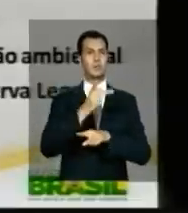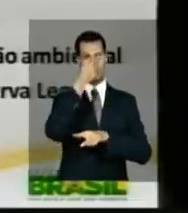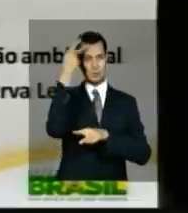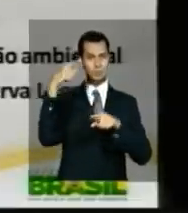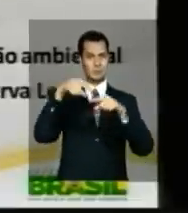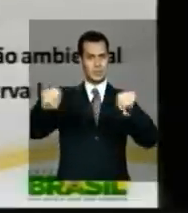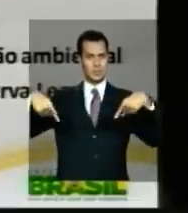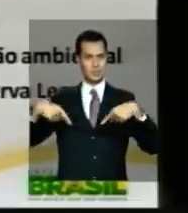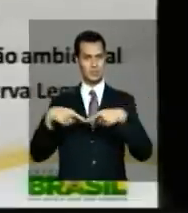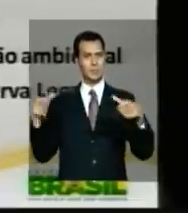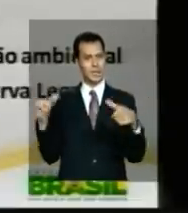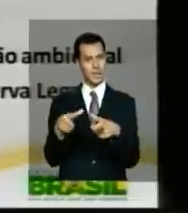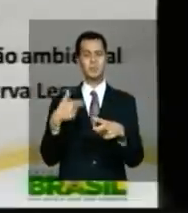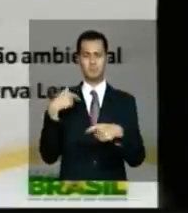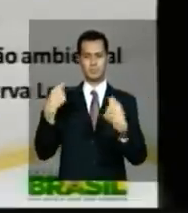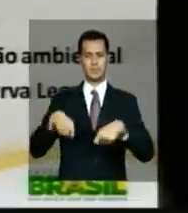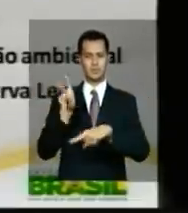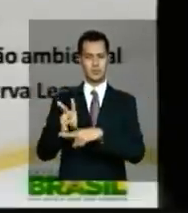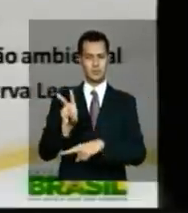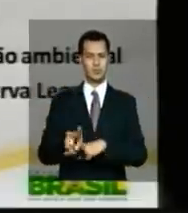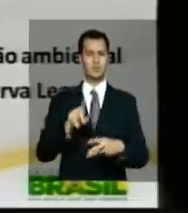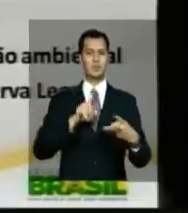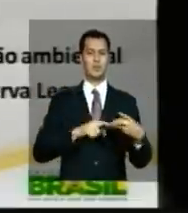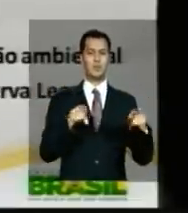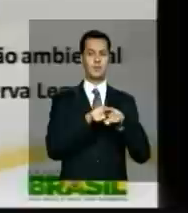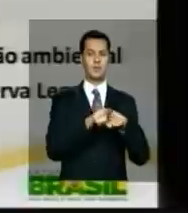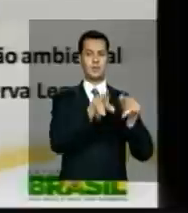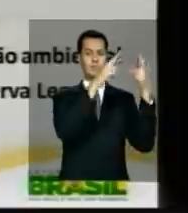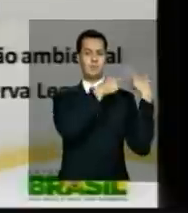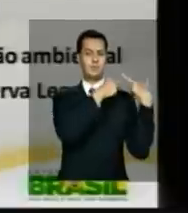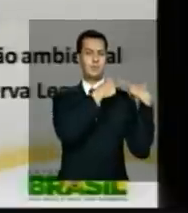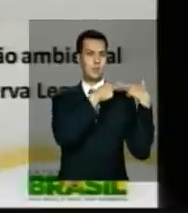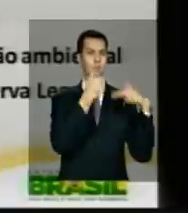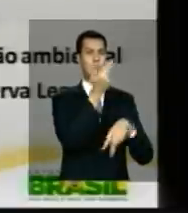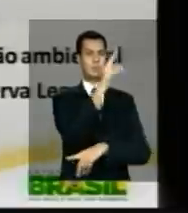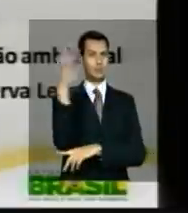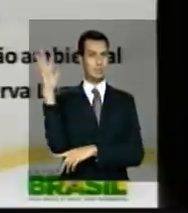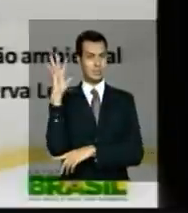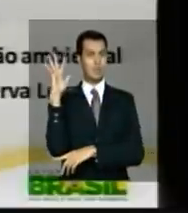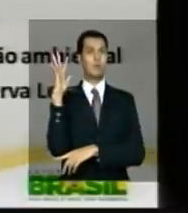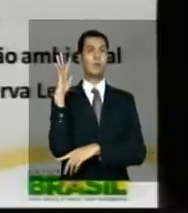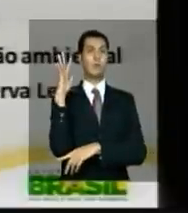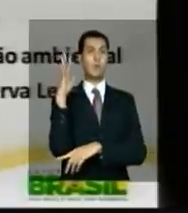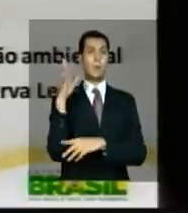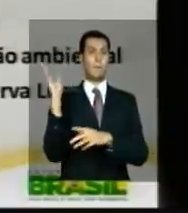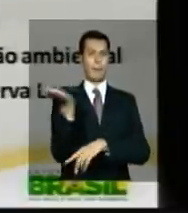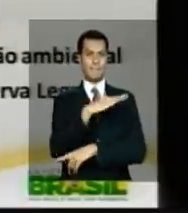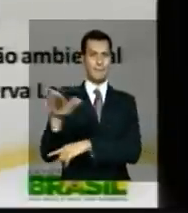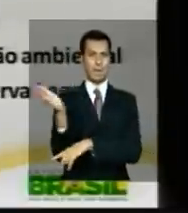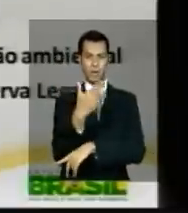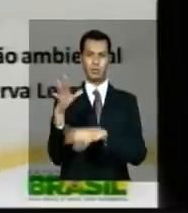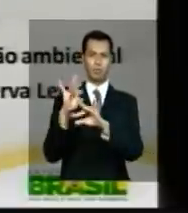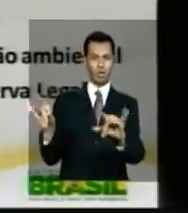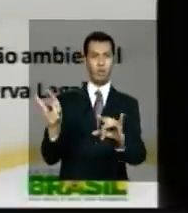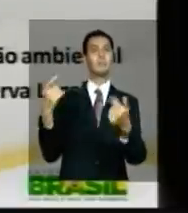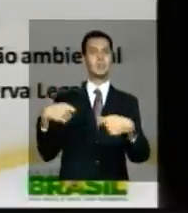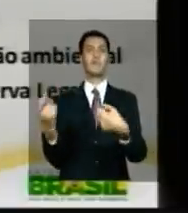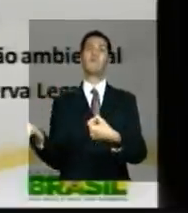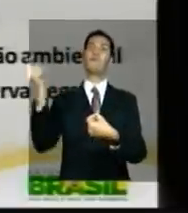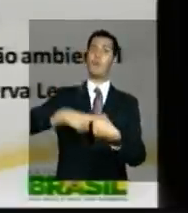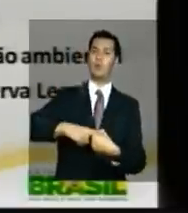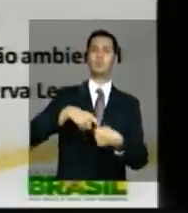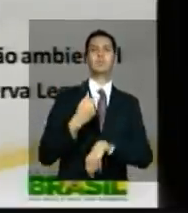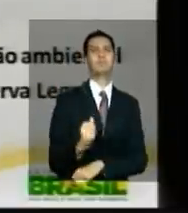recuperar o que foi desmatado ou foi suprimido de vegetação no passado todas as propriedades